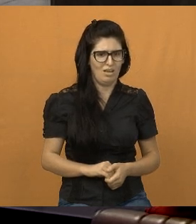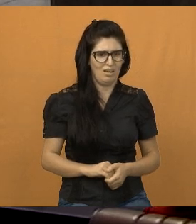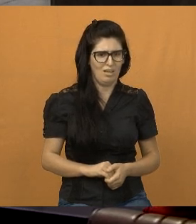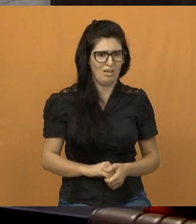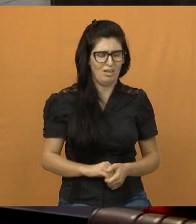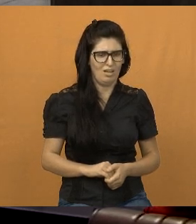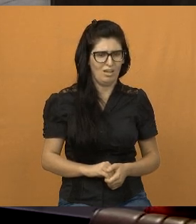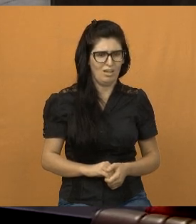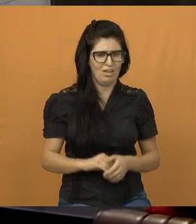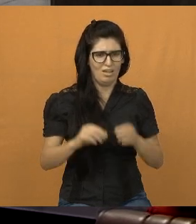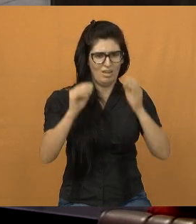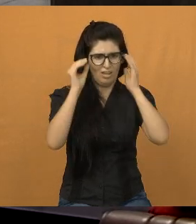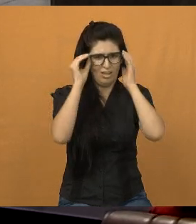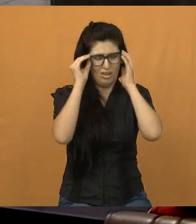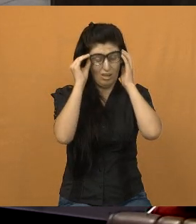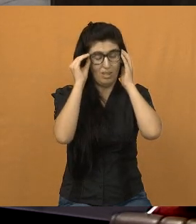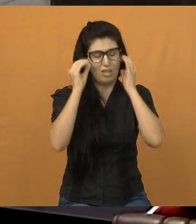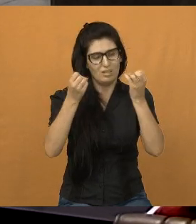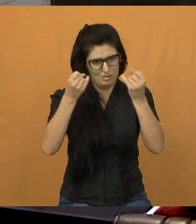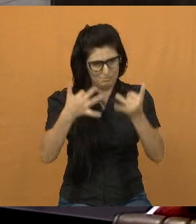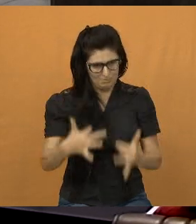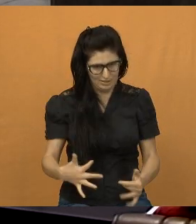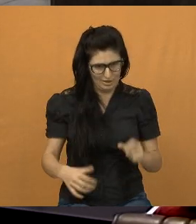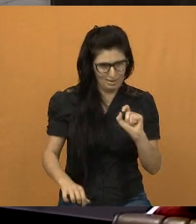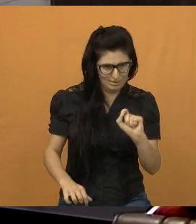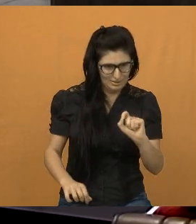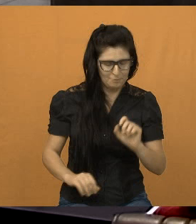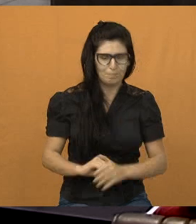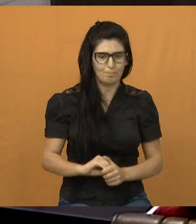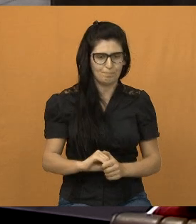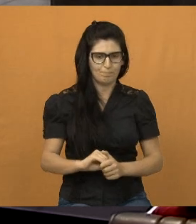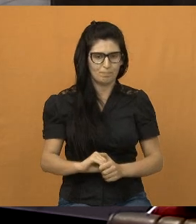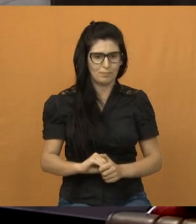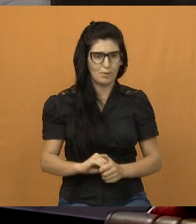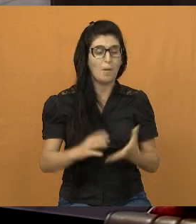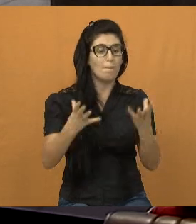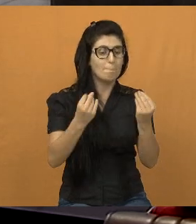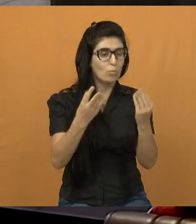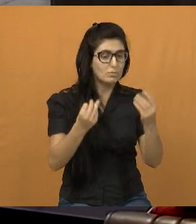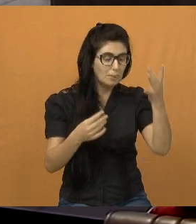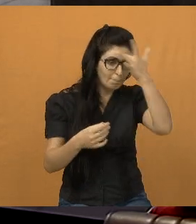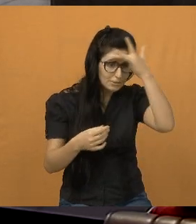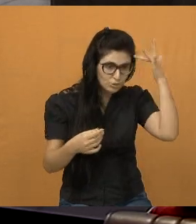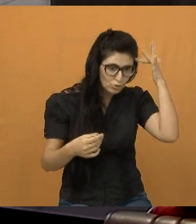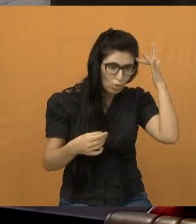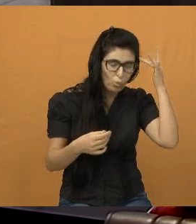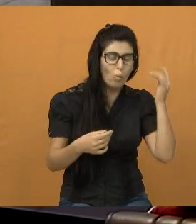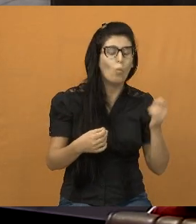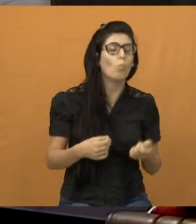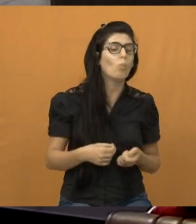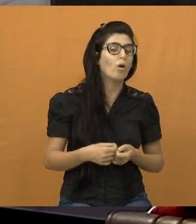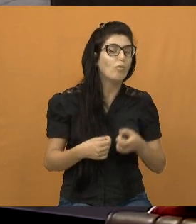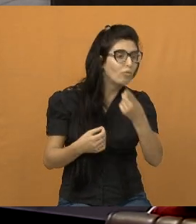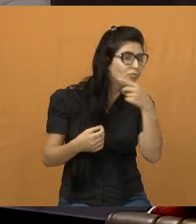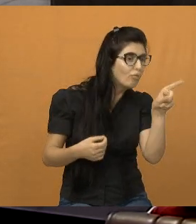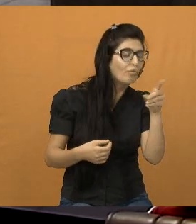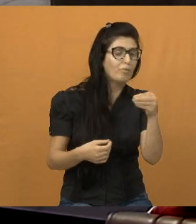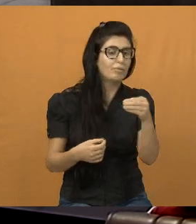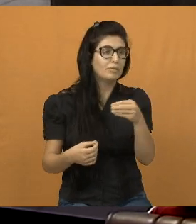Olha, eu gostaria de explicar para você o seguinte: nós tivemos aumento no número de exames